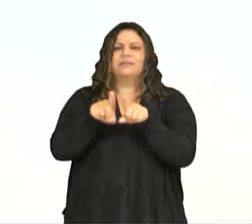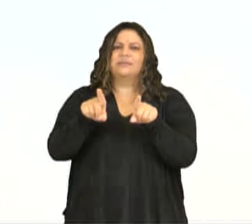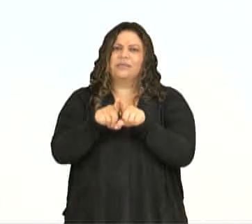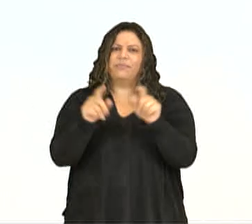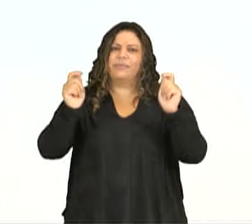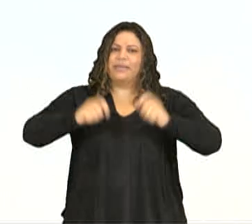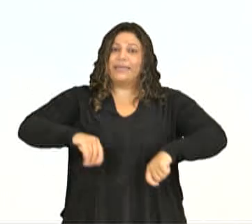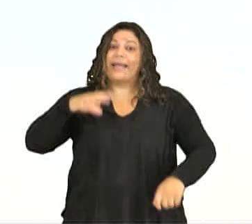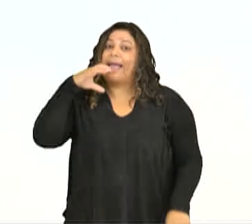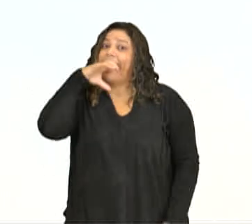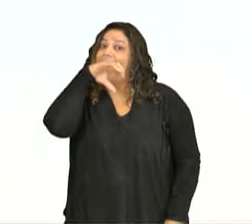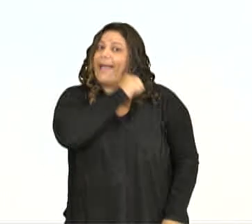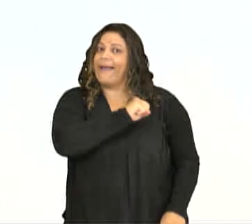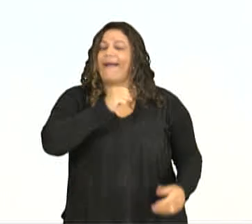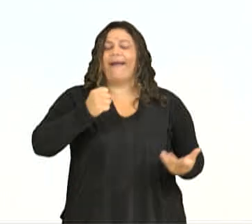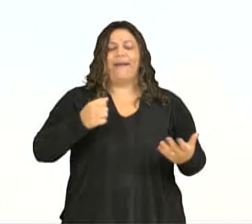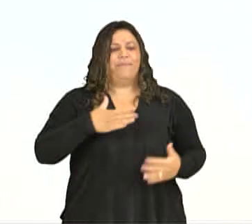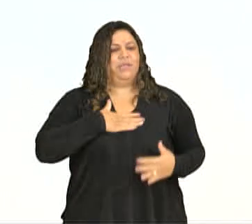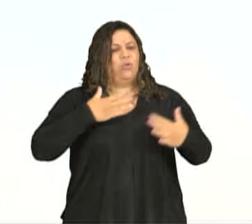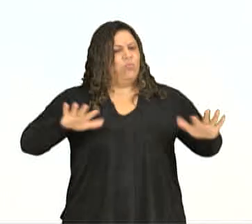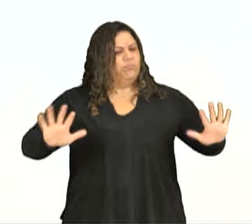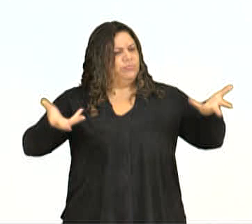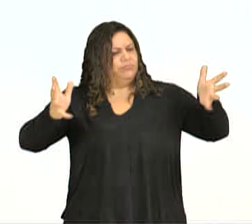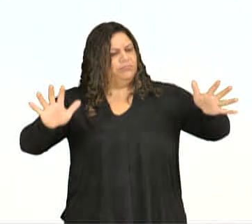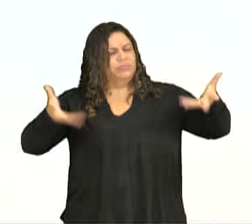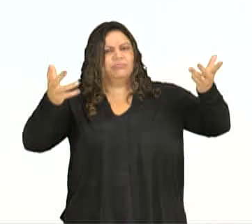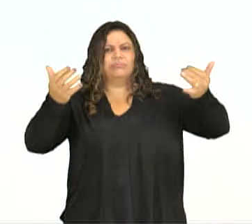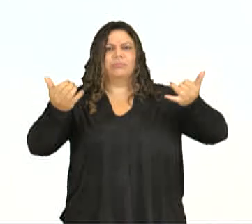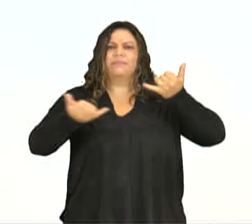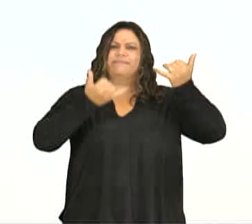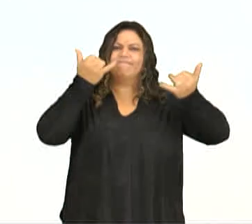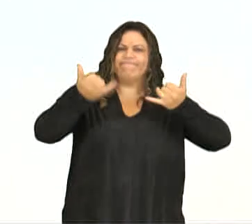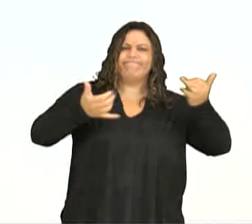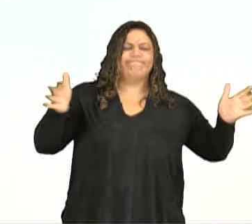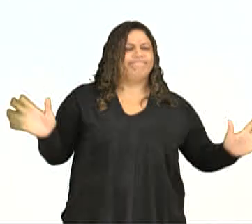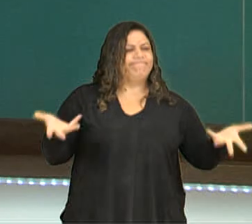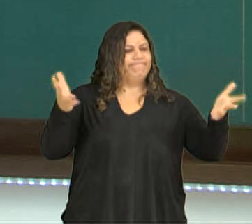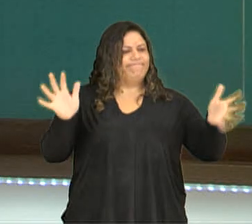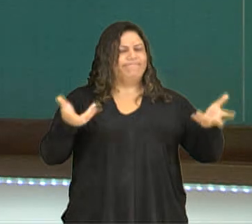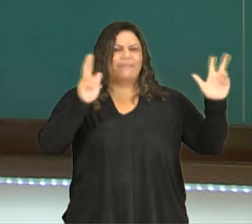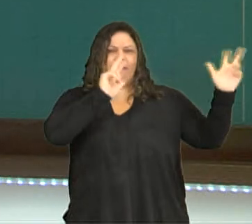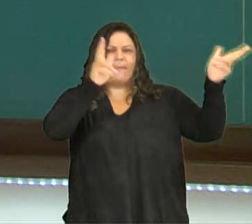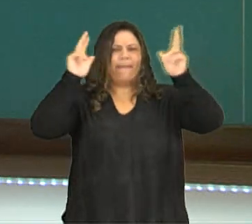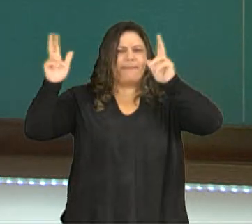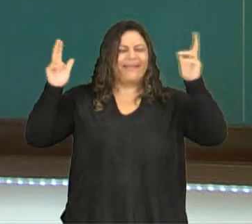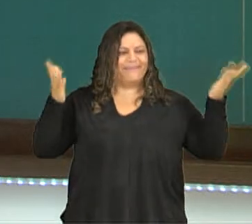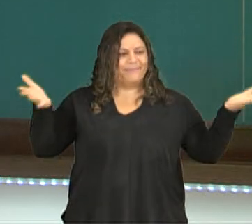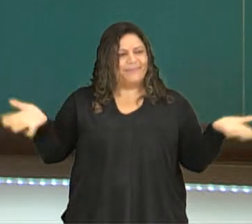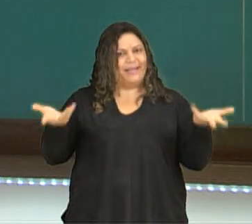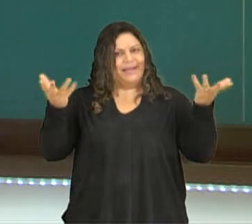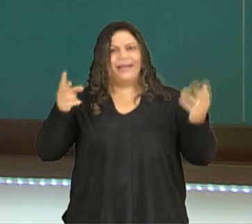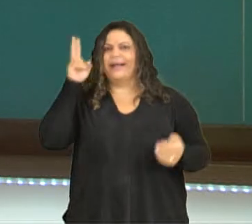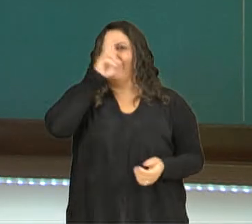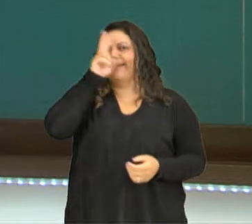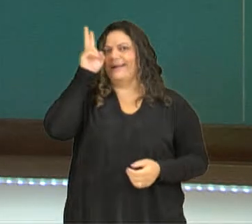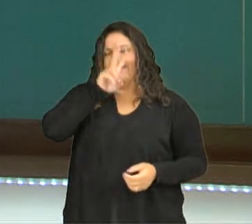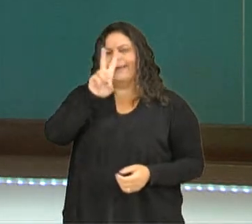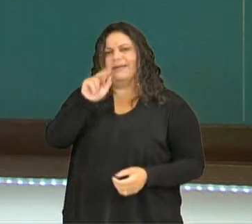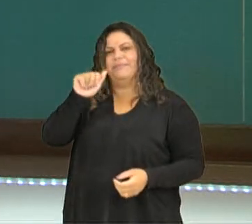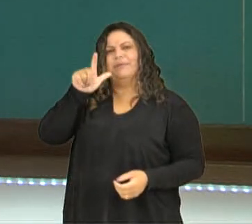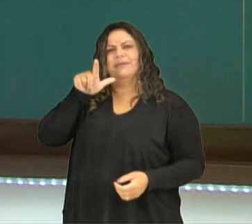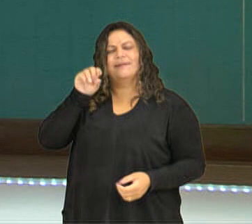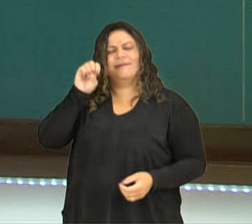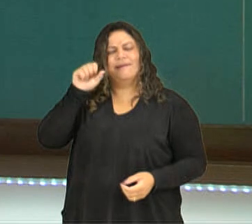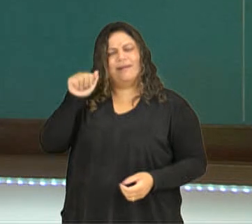dança rápida, empolgante e divertida. Lembram o que eu falei da valsa? Que a gente usa em casamentos,